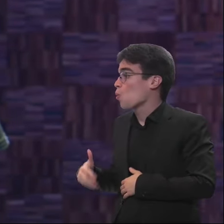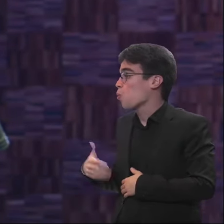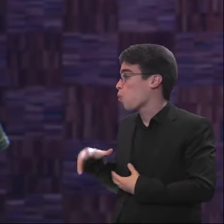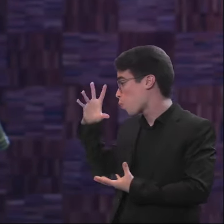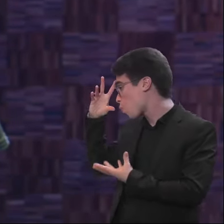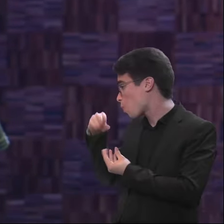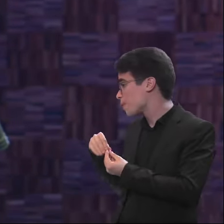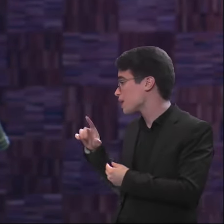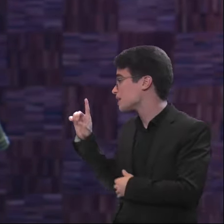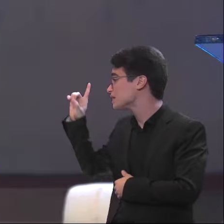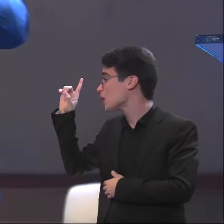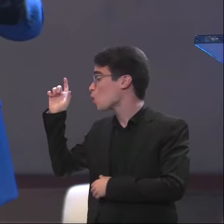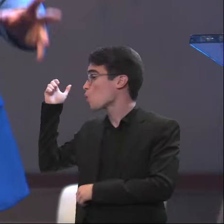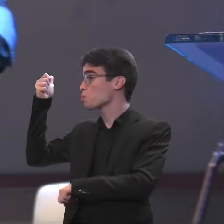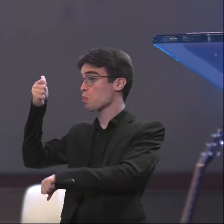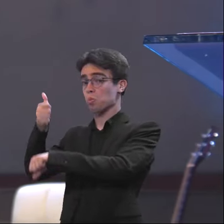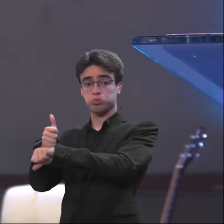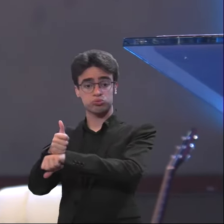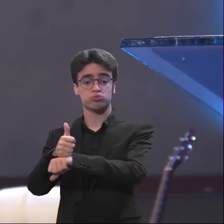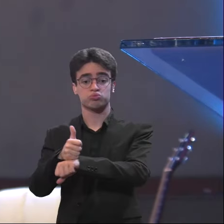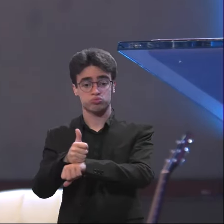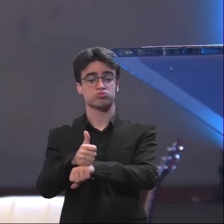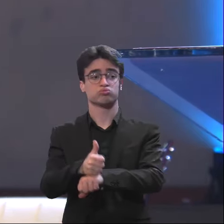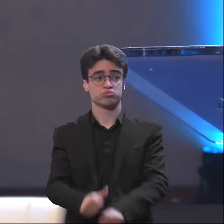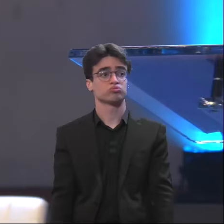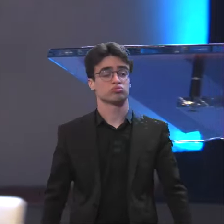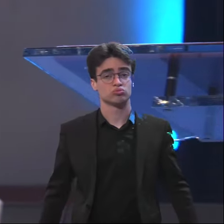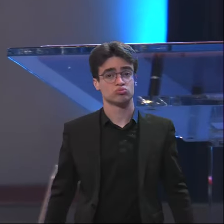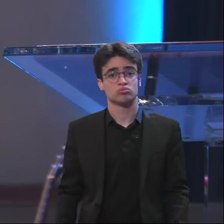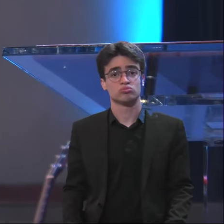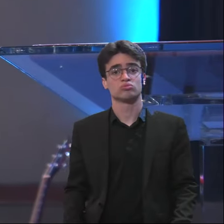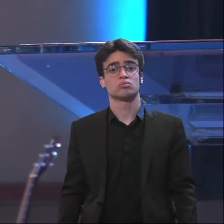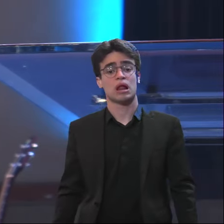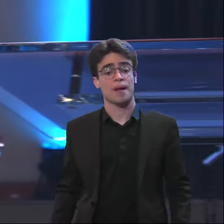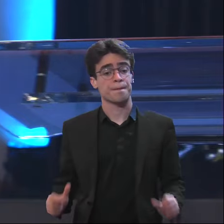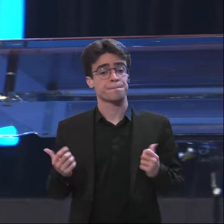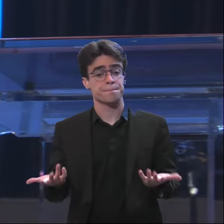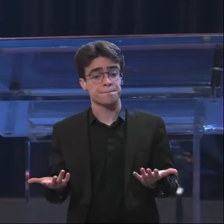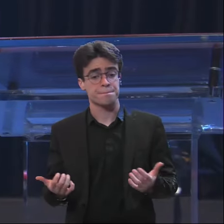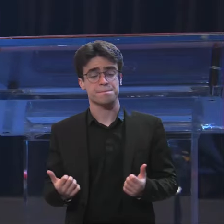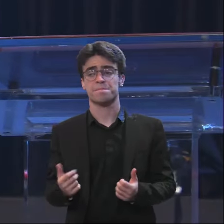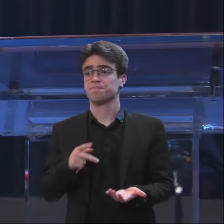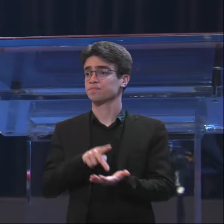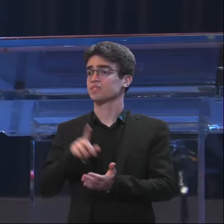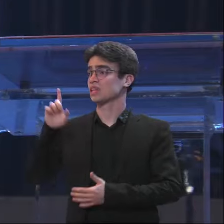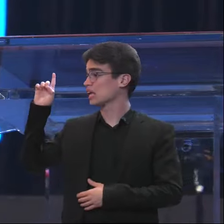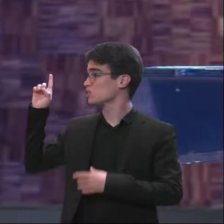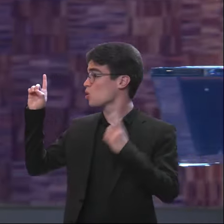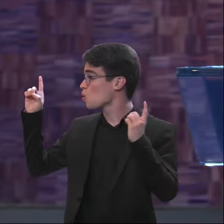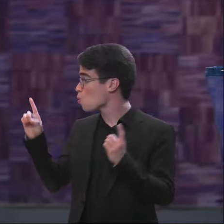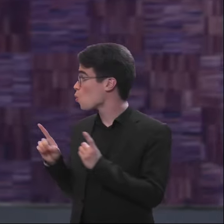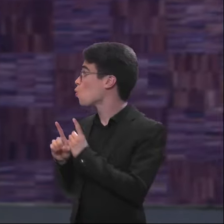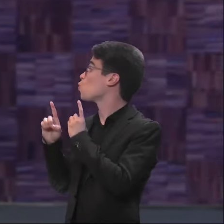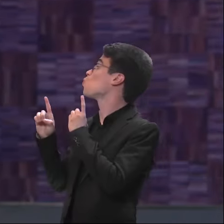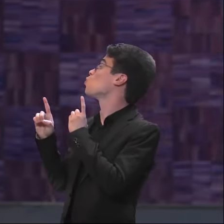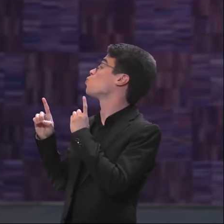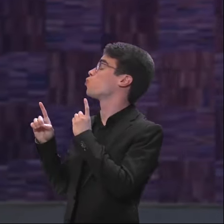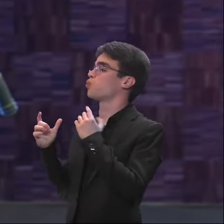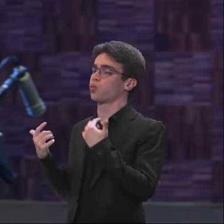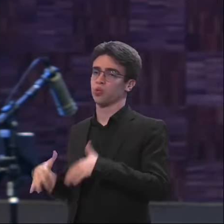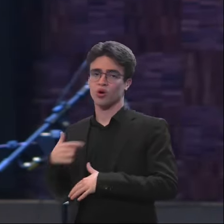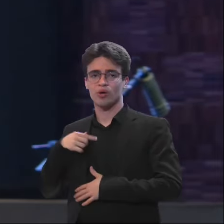dia eu entendi quem era o meu Senhor. E quando o encontramos, nos lembramos,